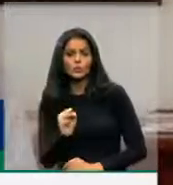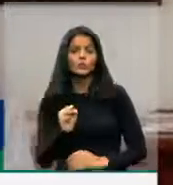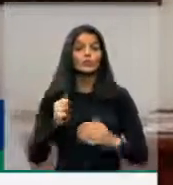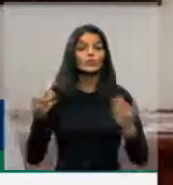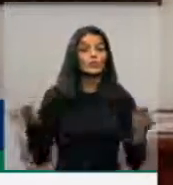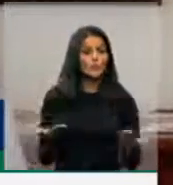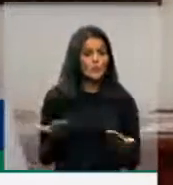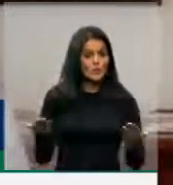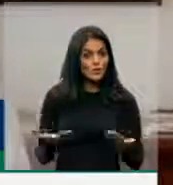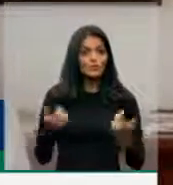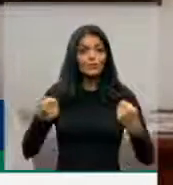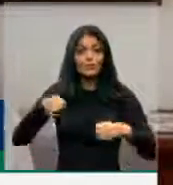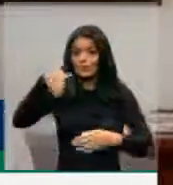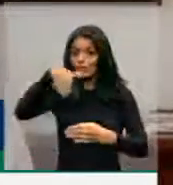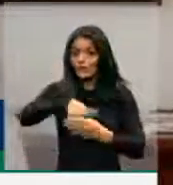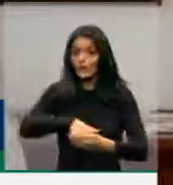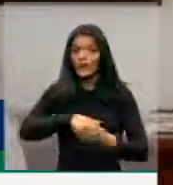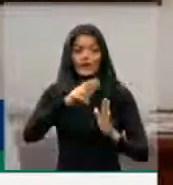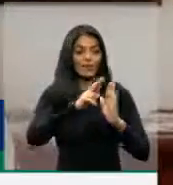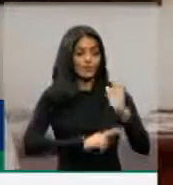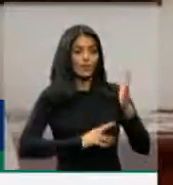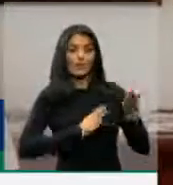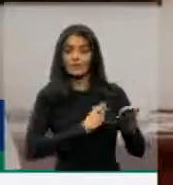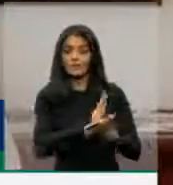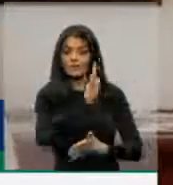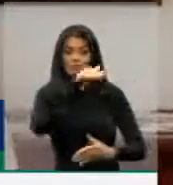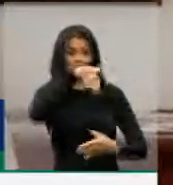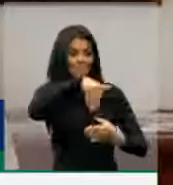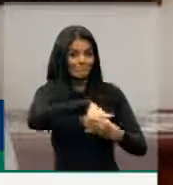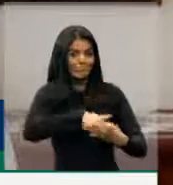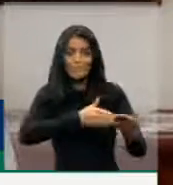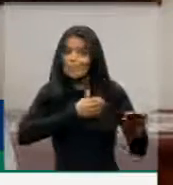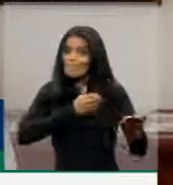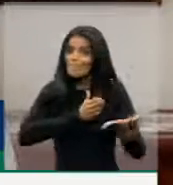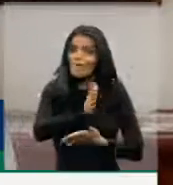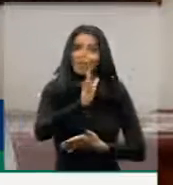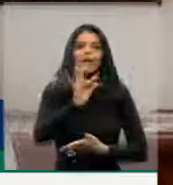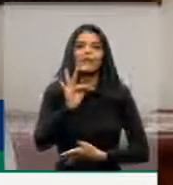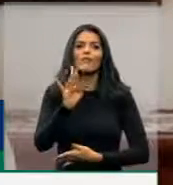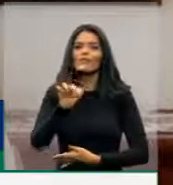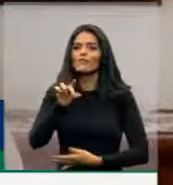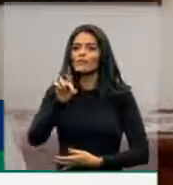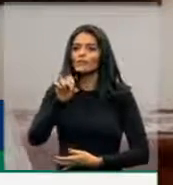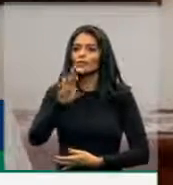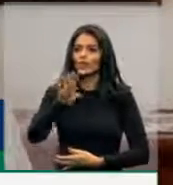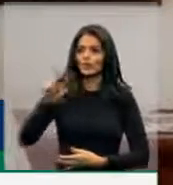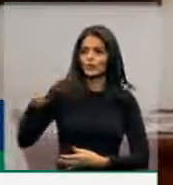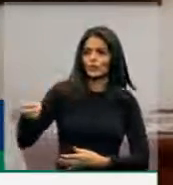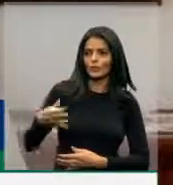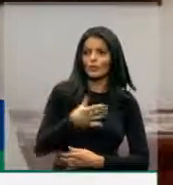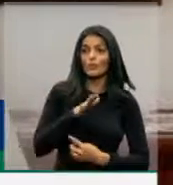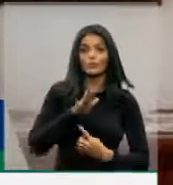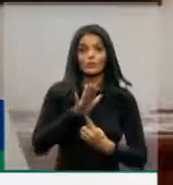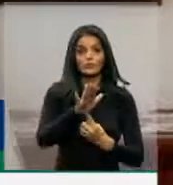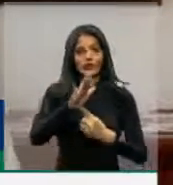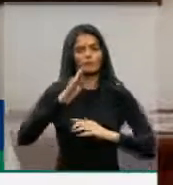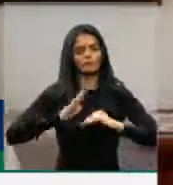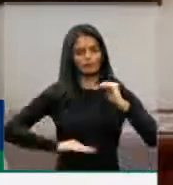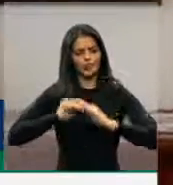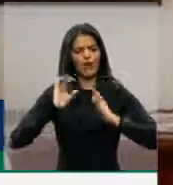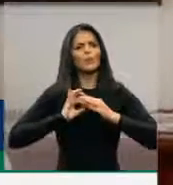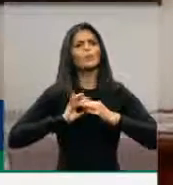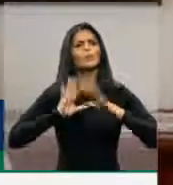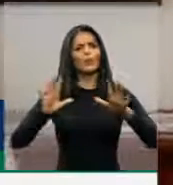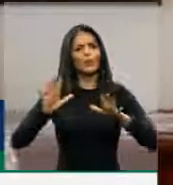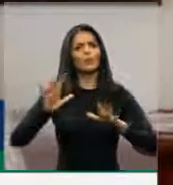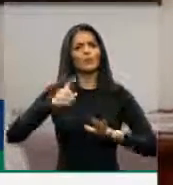Dorinha, votemos e aprovemos um novo Fundeb para mostrar a autonomia da Câmara dos Deputados. E eu queria, para concluir, senhor presidente,